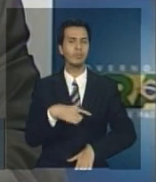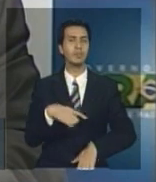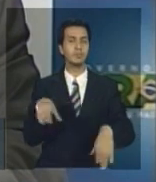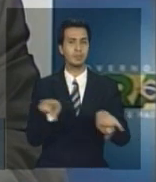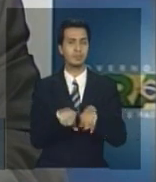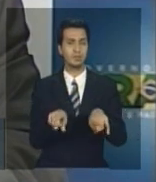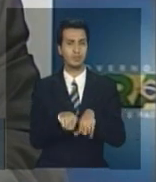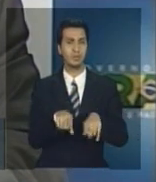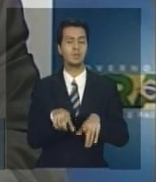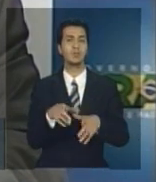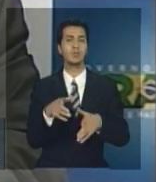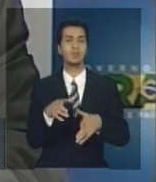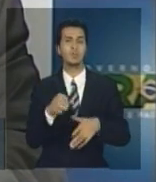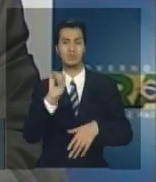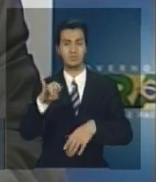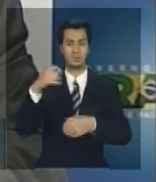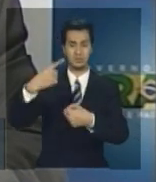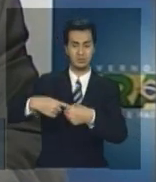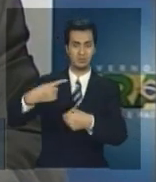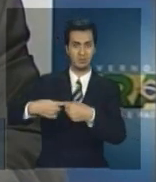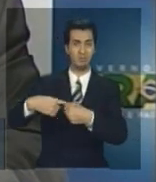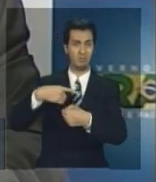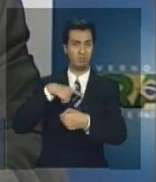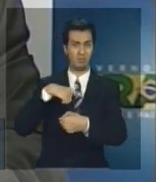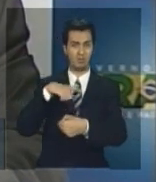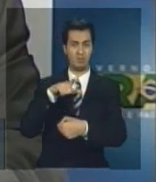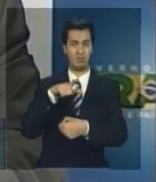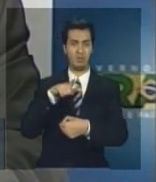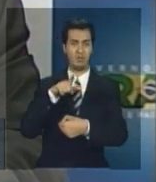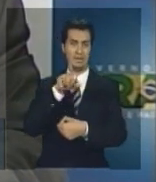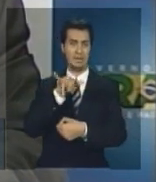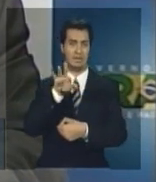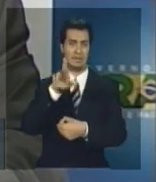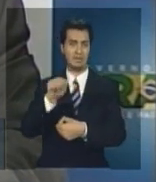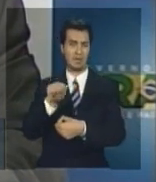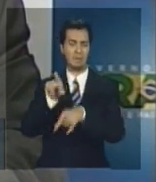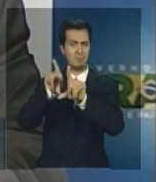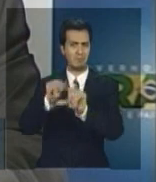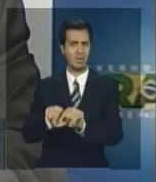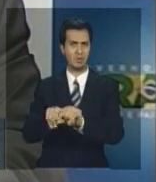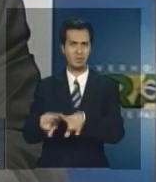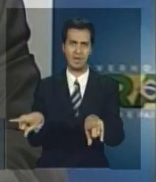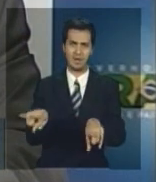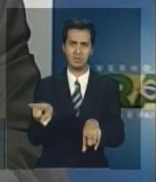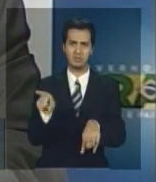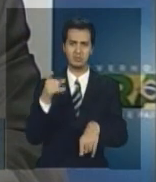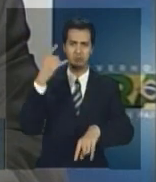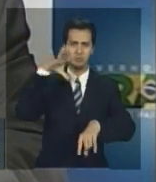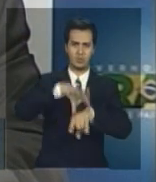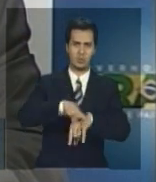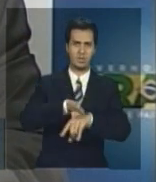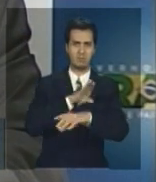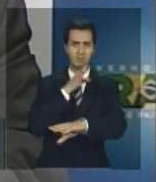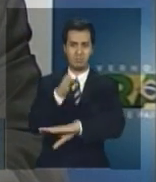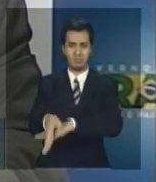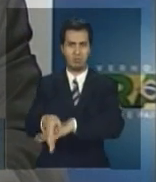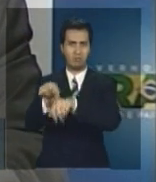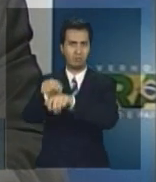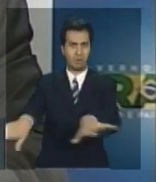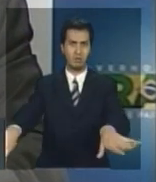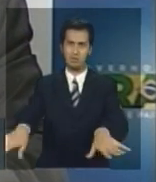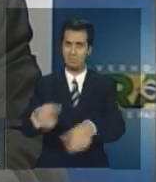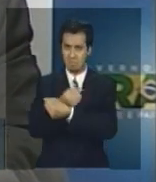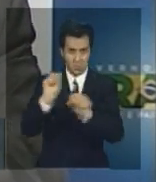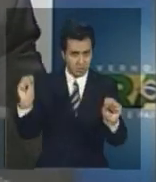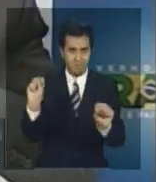internacional, não está fora de ter uma grande transmissão do número de casos nesse momento. Né? E os